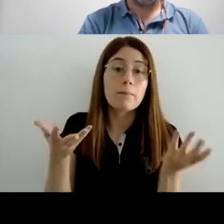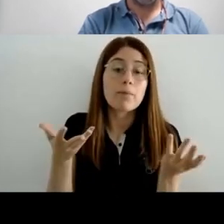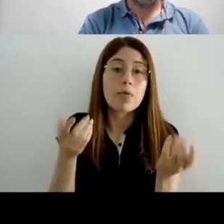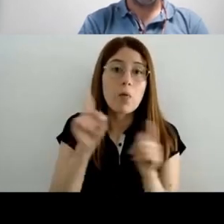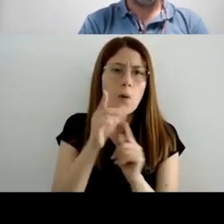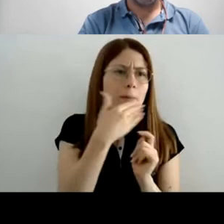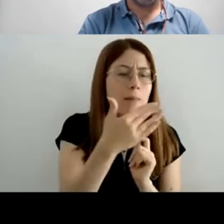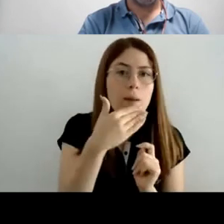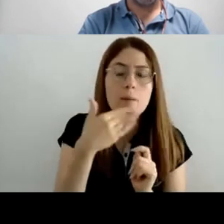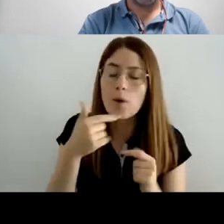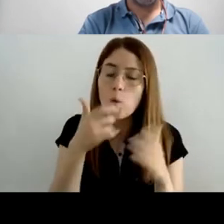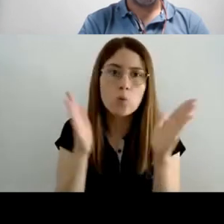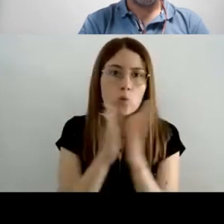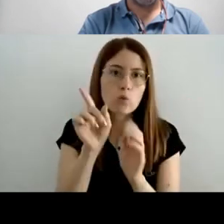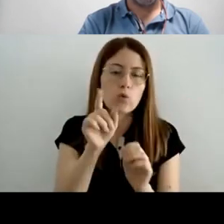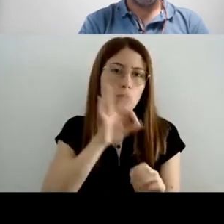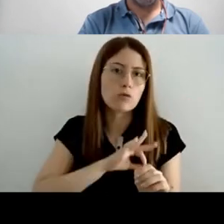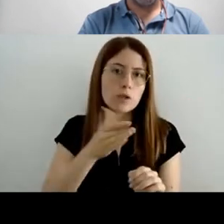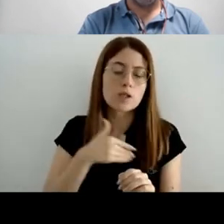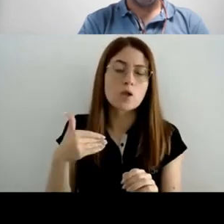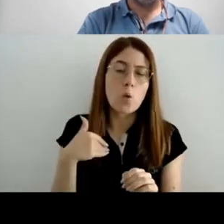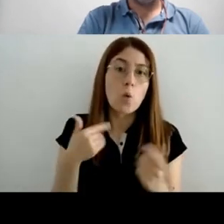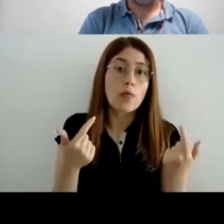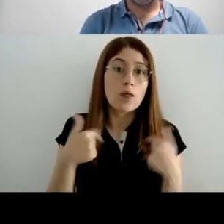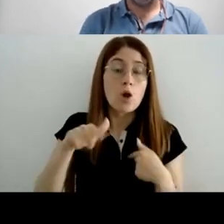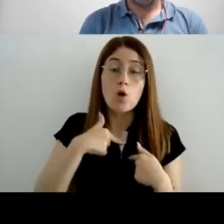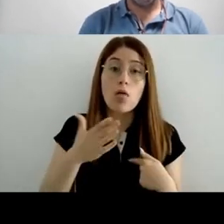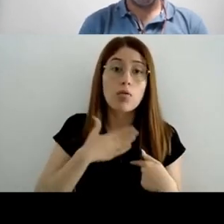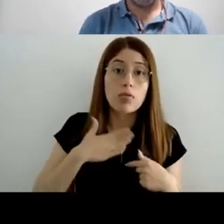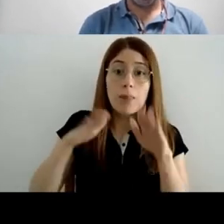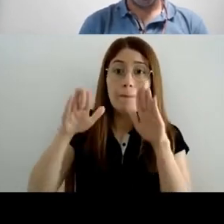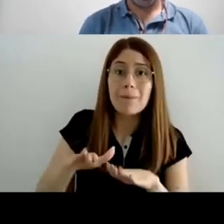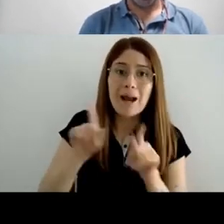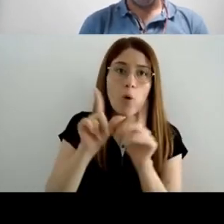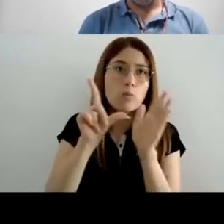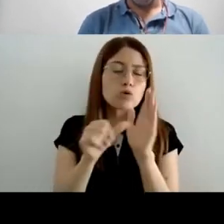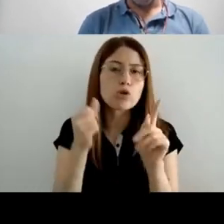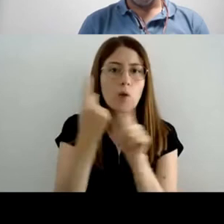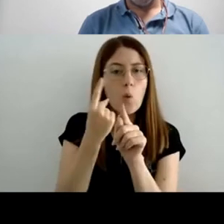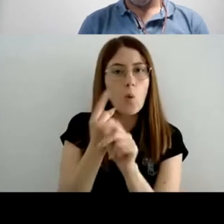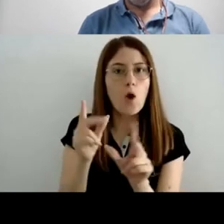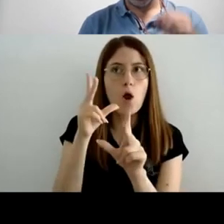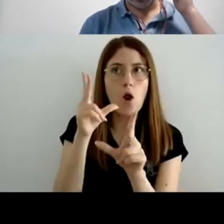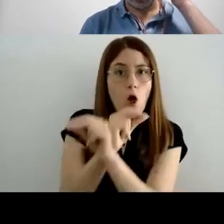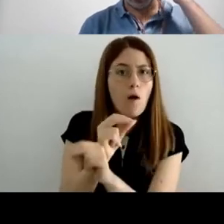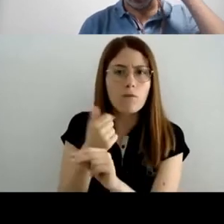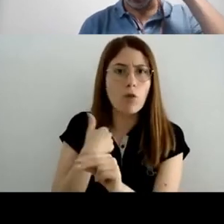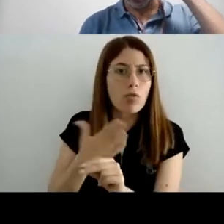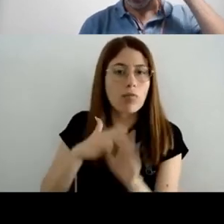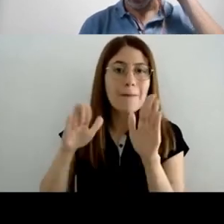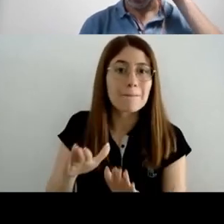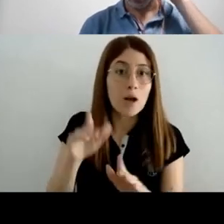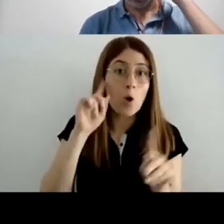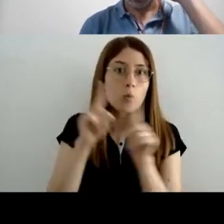aos profissionais de saúde, e não quisemos parar de fazer projetos inovadores. E para isso, e para ter as equipas